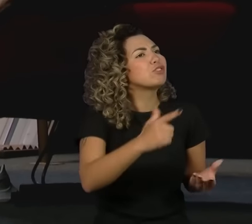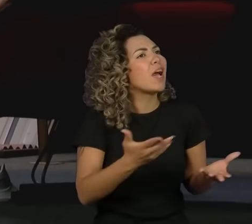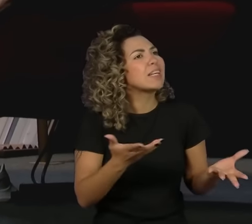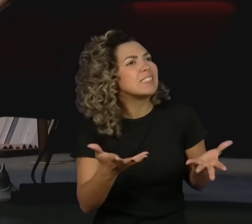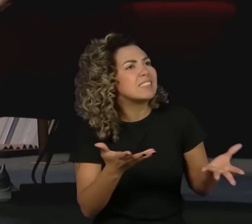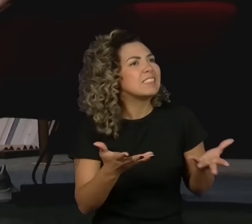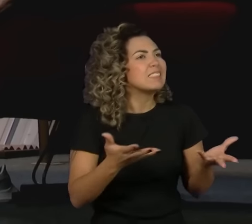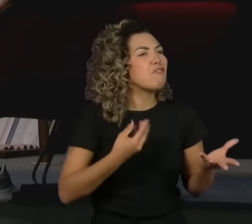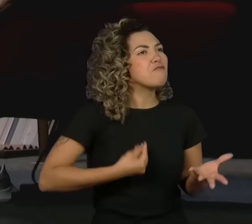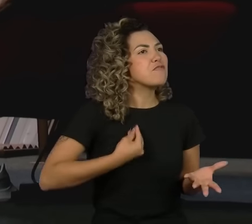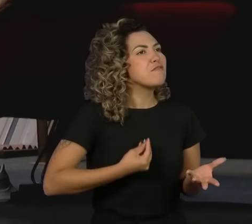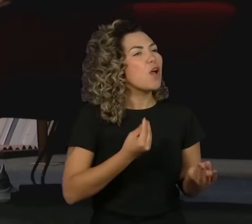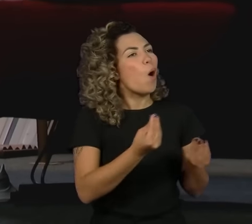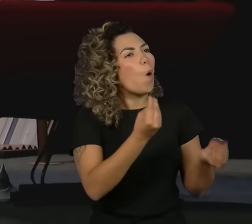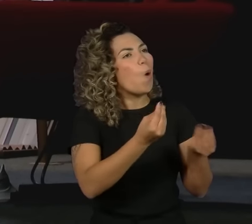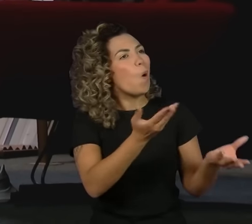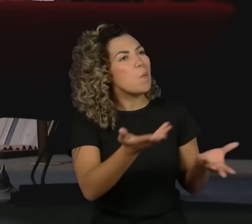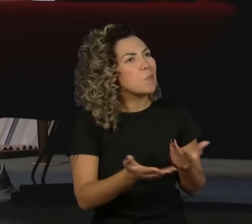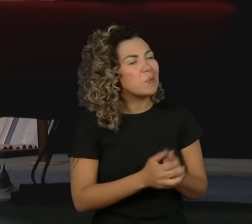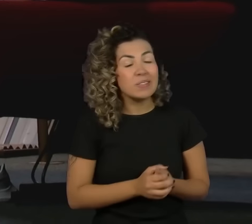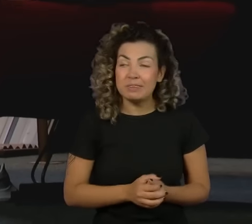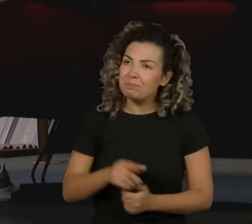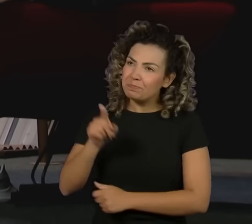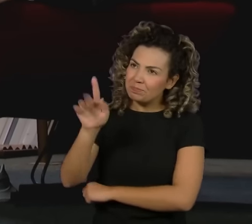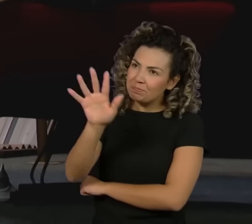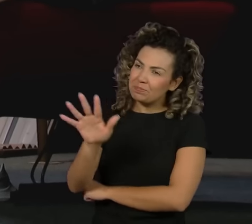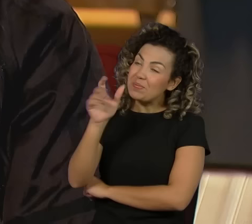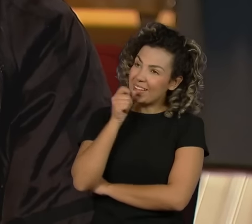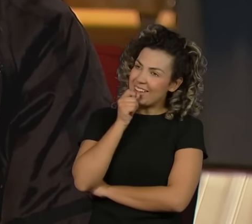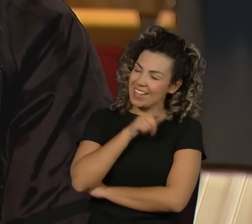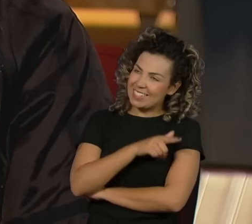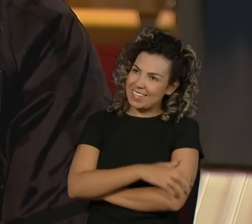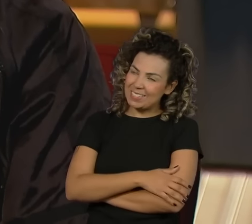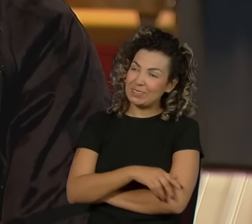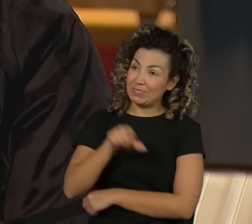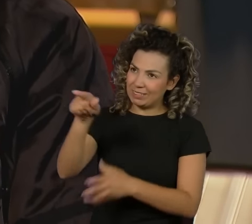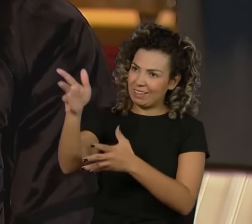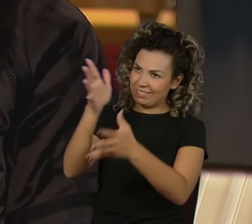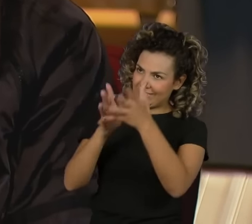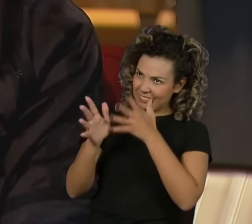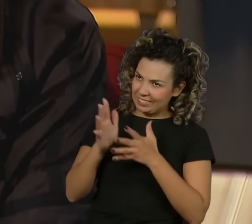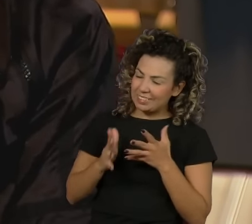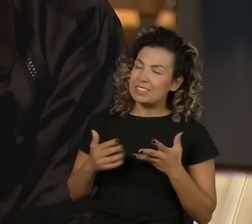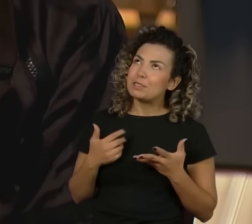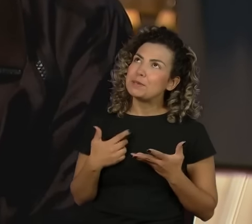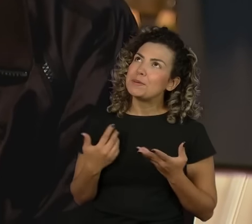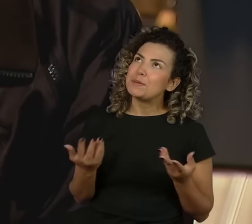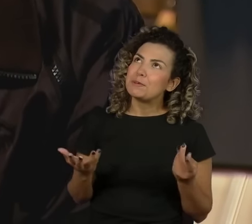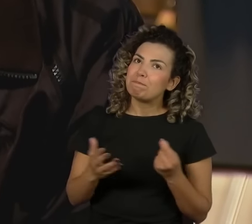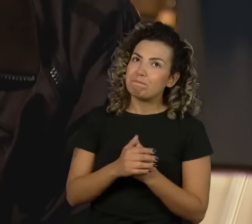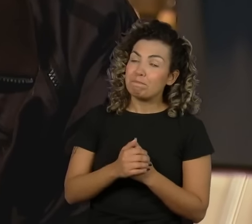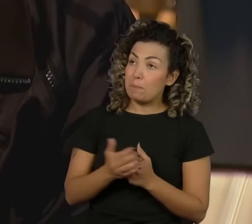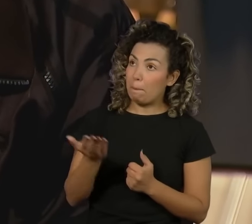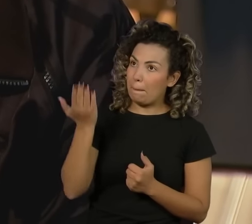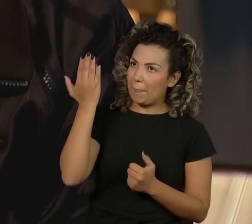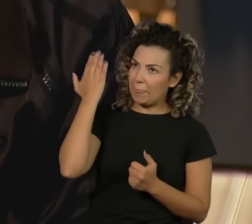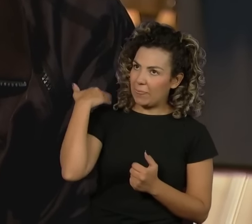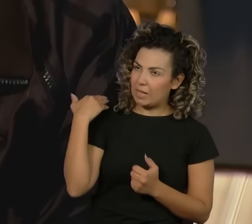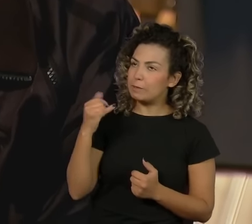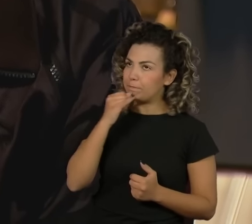É engraçado isso, porque você está falando essas coisas, cara, e eu, quando tomei posse no